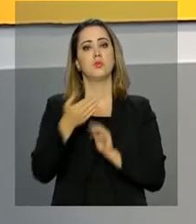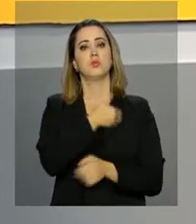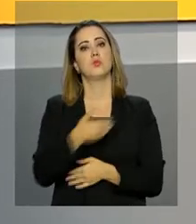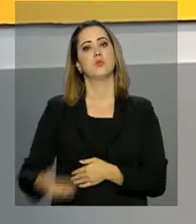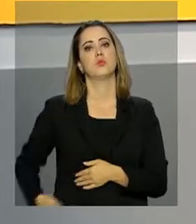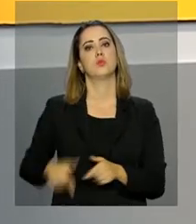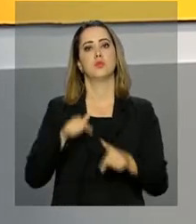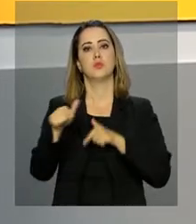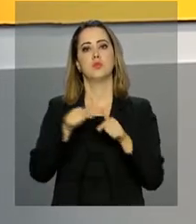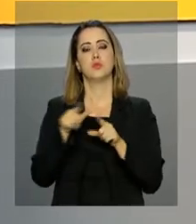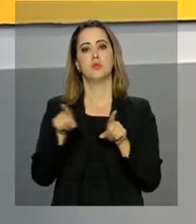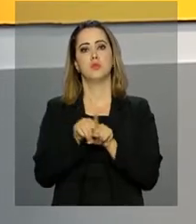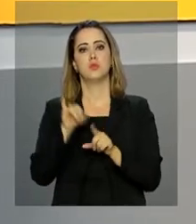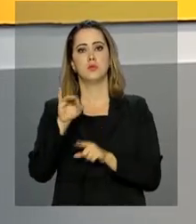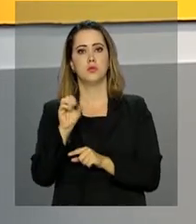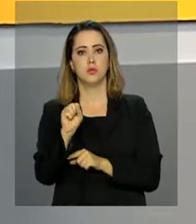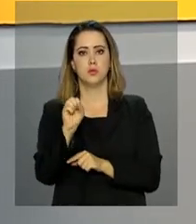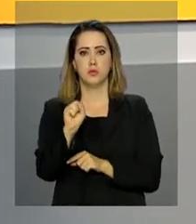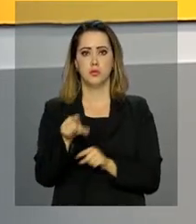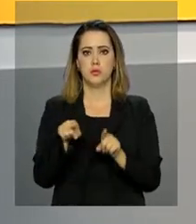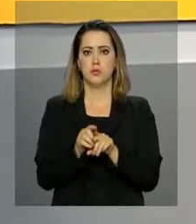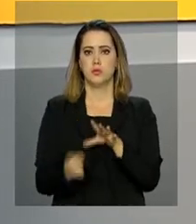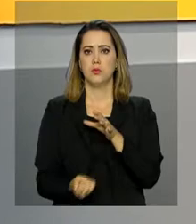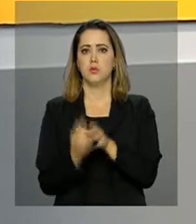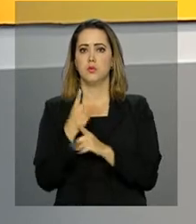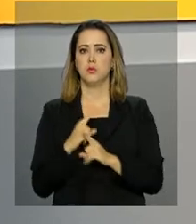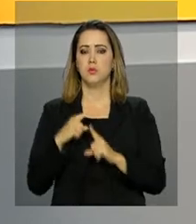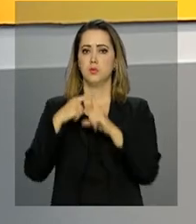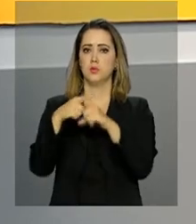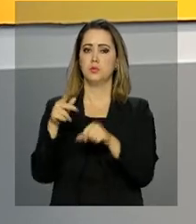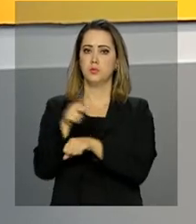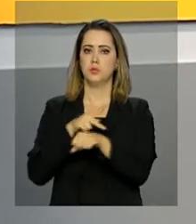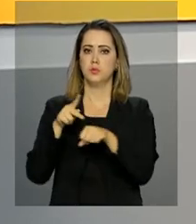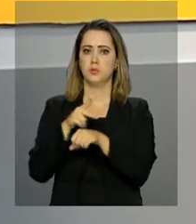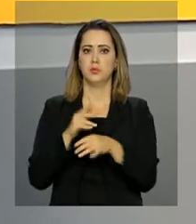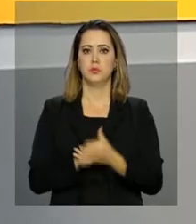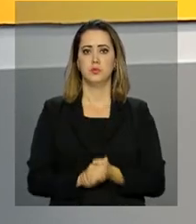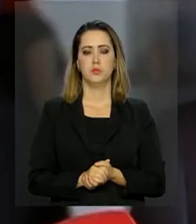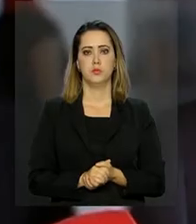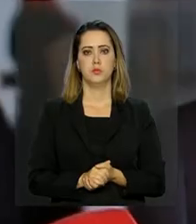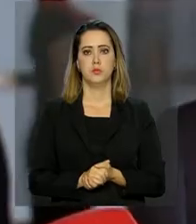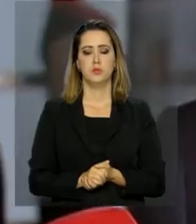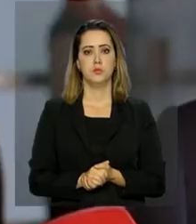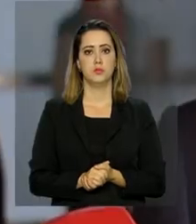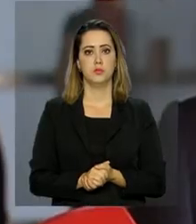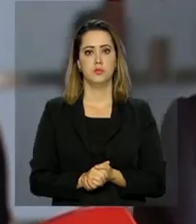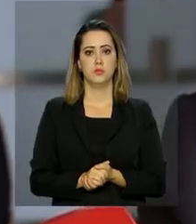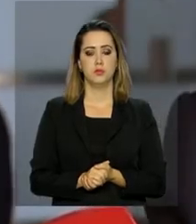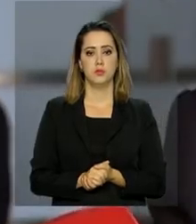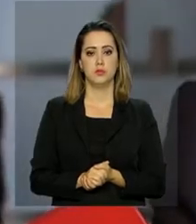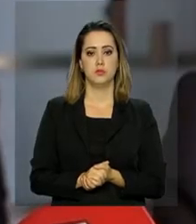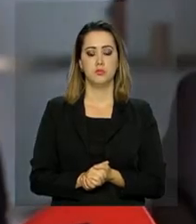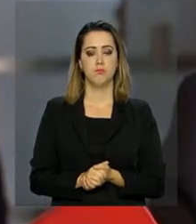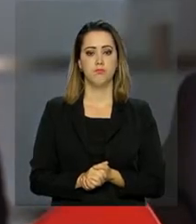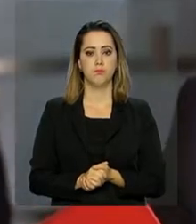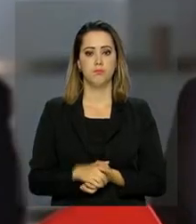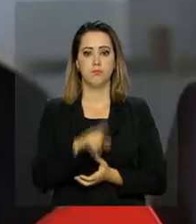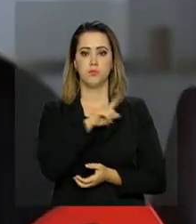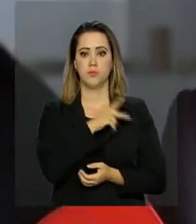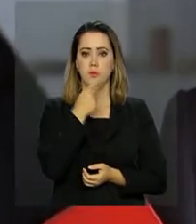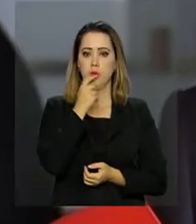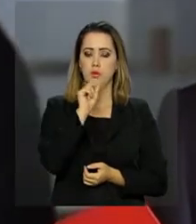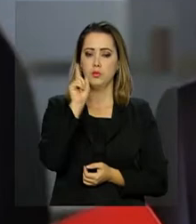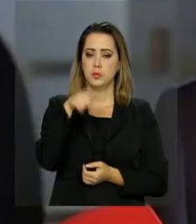a trabalhista e a da Previdência, criam um ambiente positivo para o país. A grande mensagem